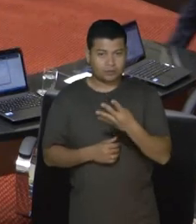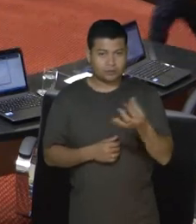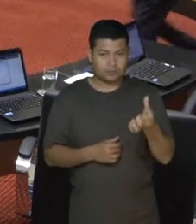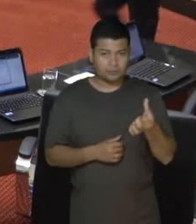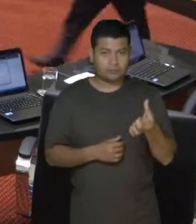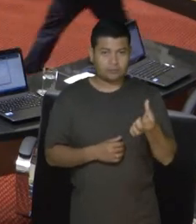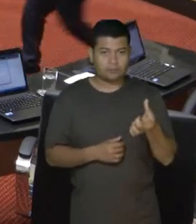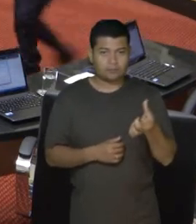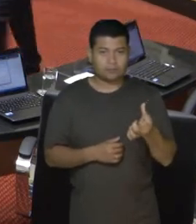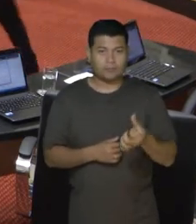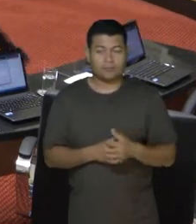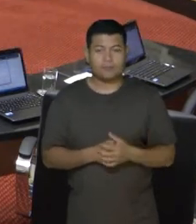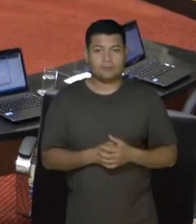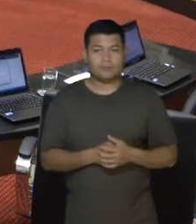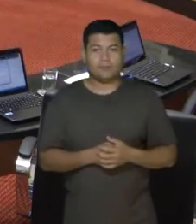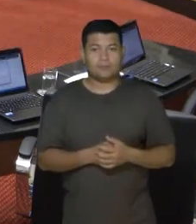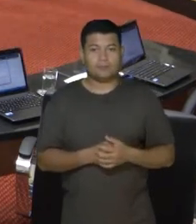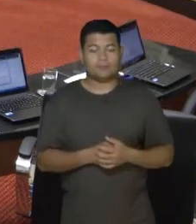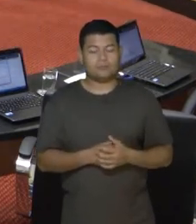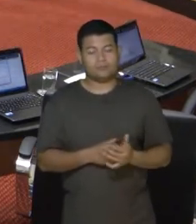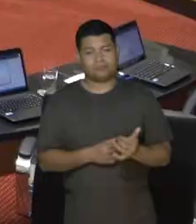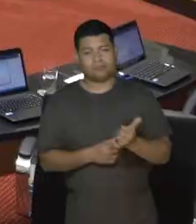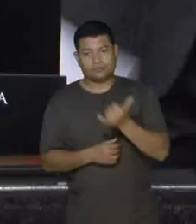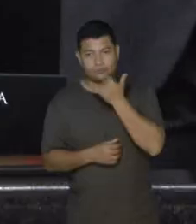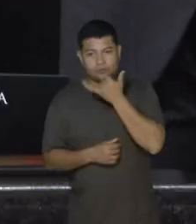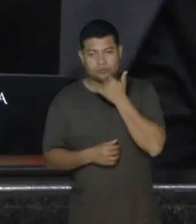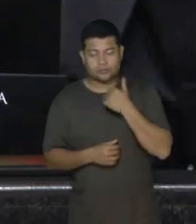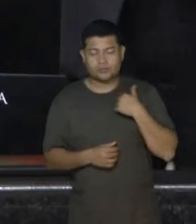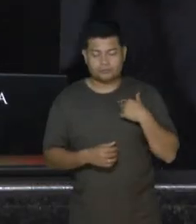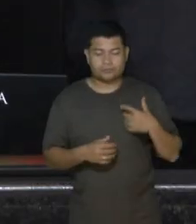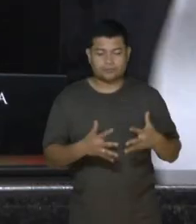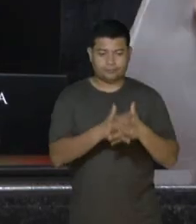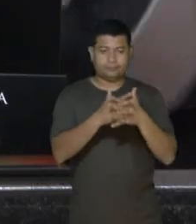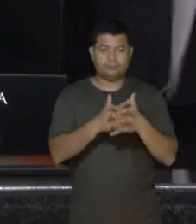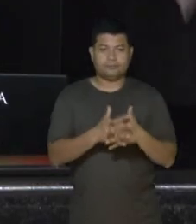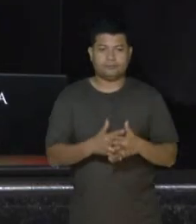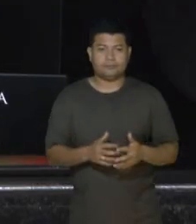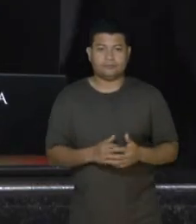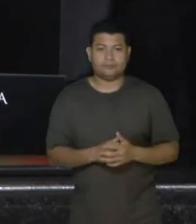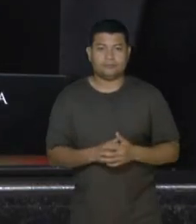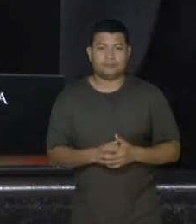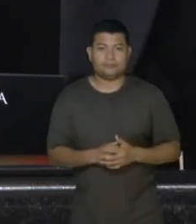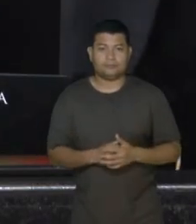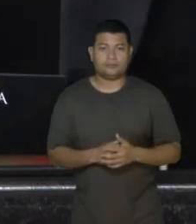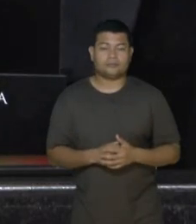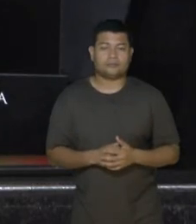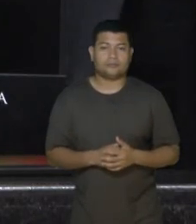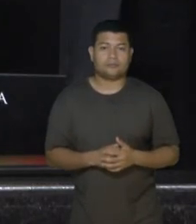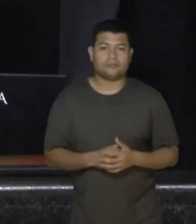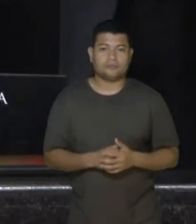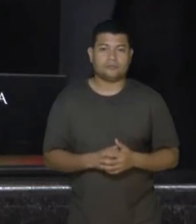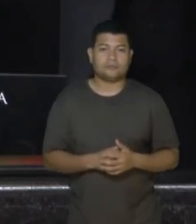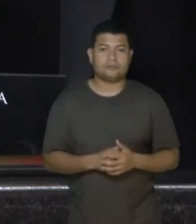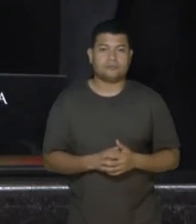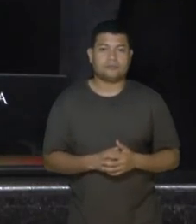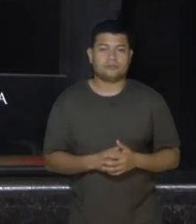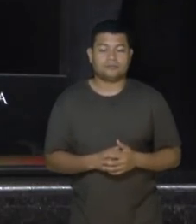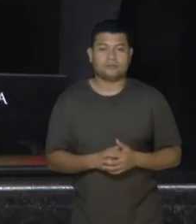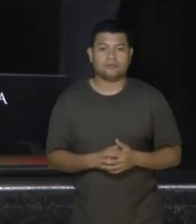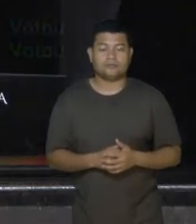1333. O parecer da Comissão de Justiça é pela manutenção do veto. Voto 1. Ok, manutenção.